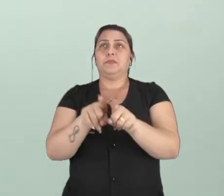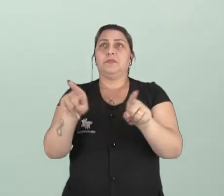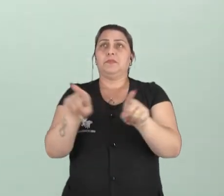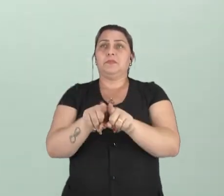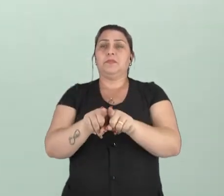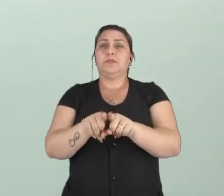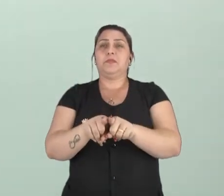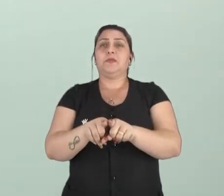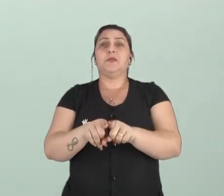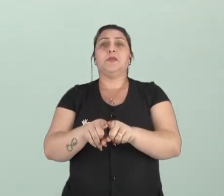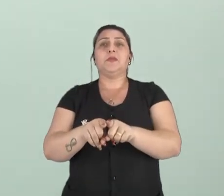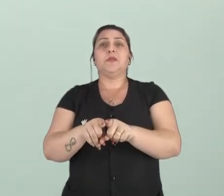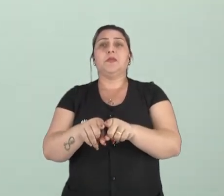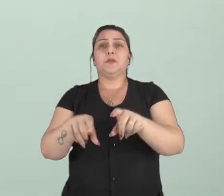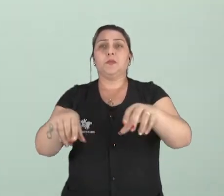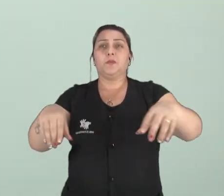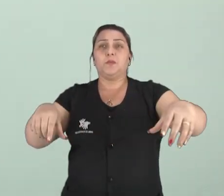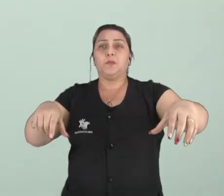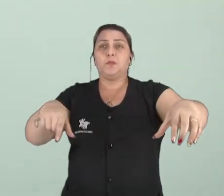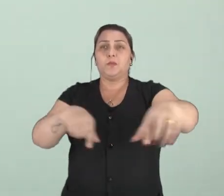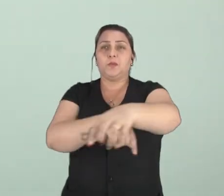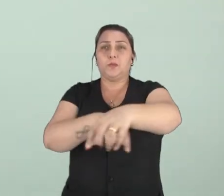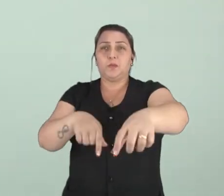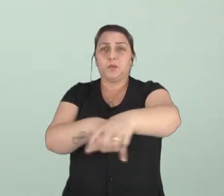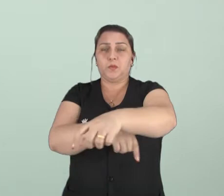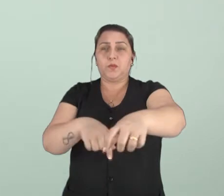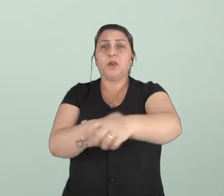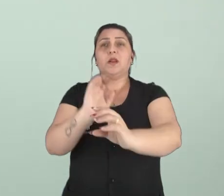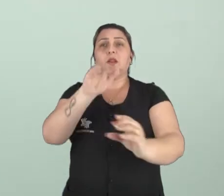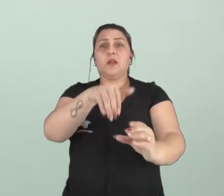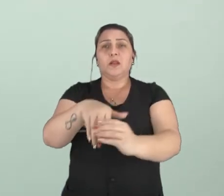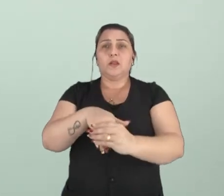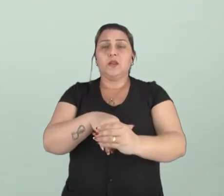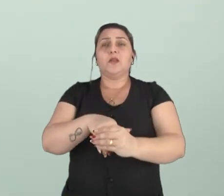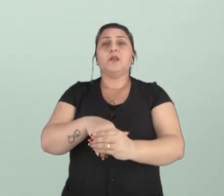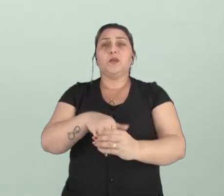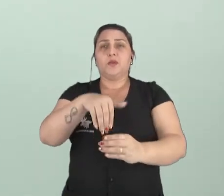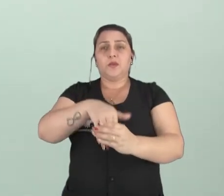currais eleitorais, né, então, os votos, eles vão ser